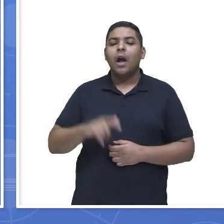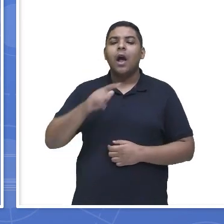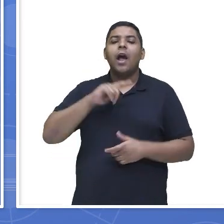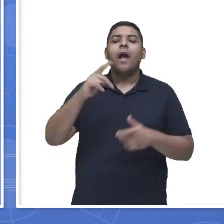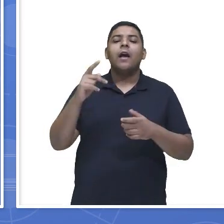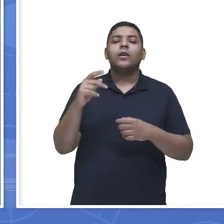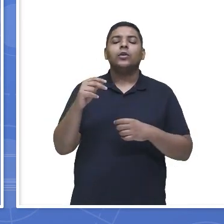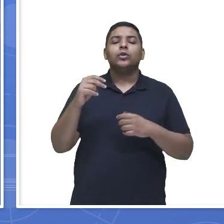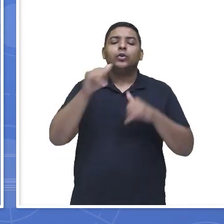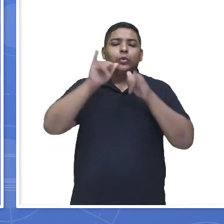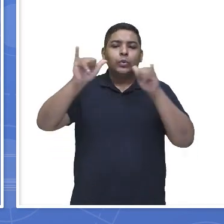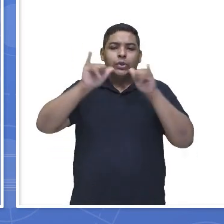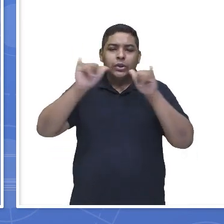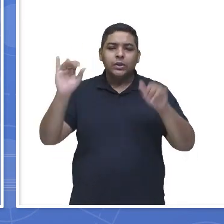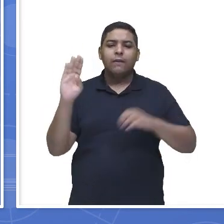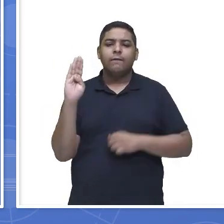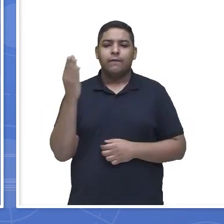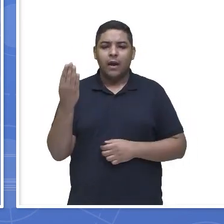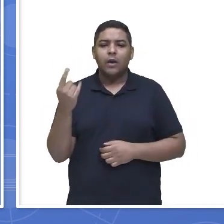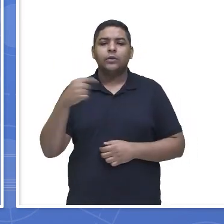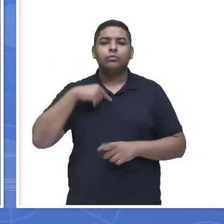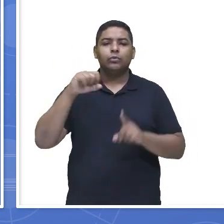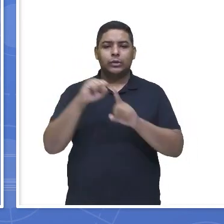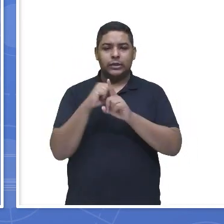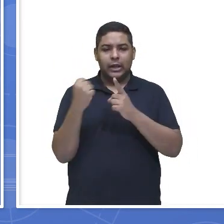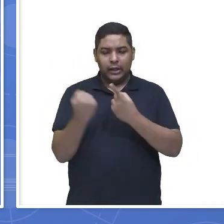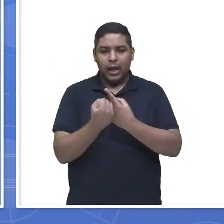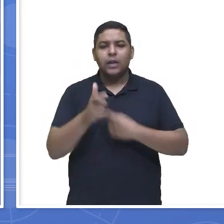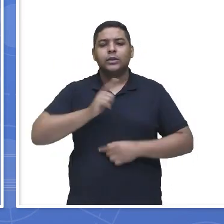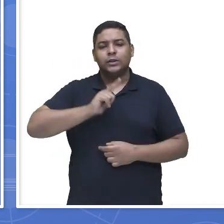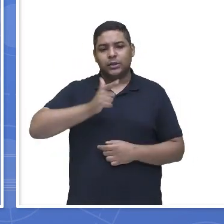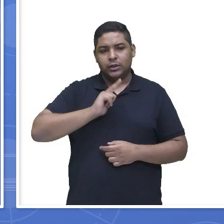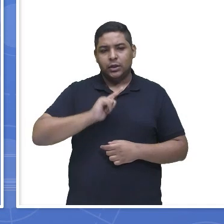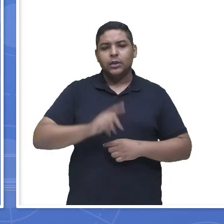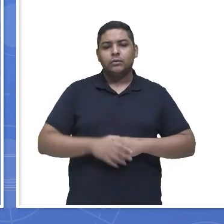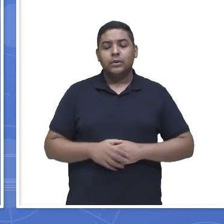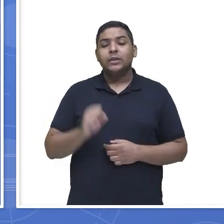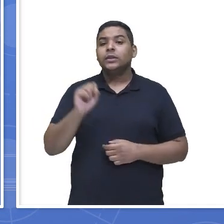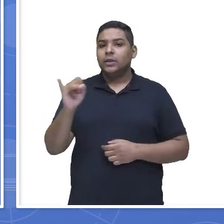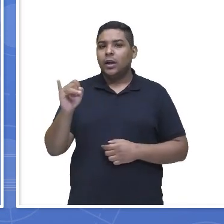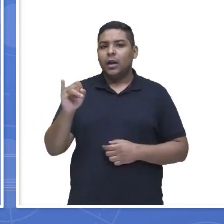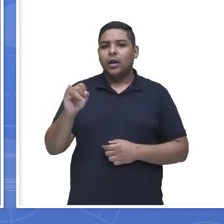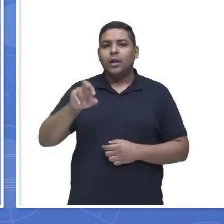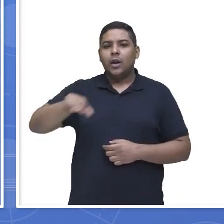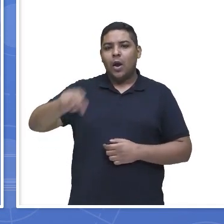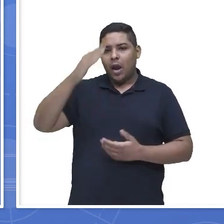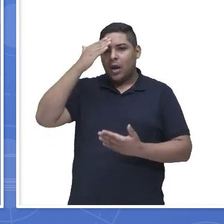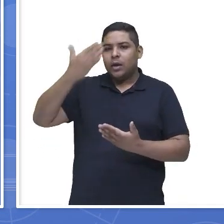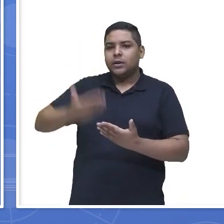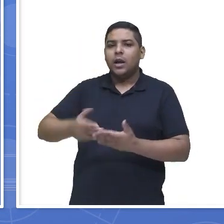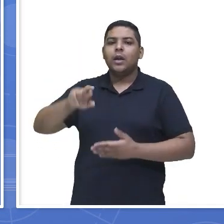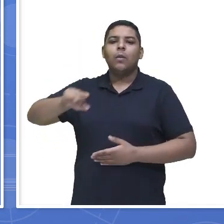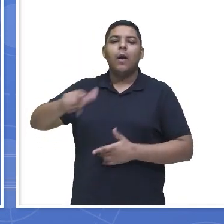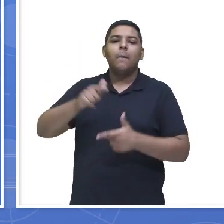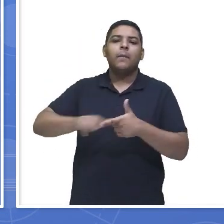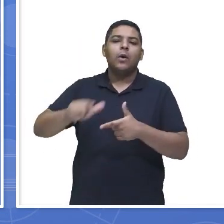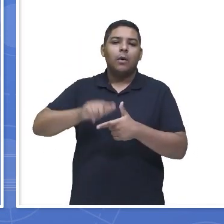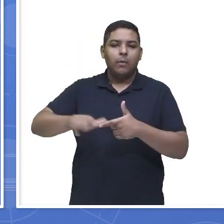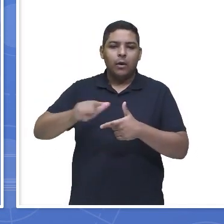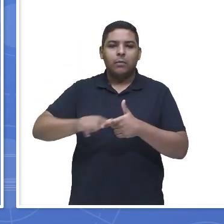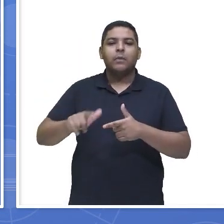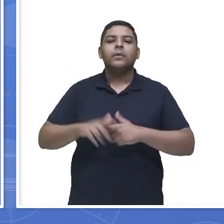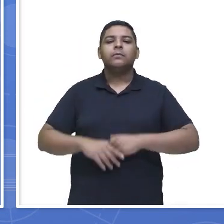news, cada vez mais recorrente em nossa sociedade. Se fôssemos mais céticos, esse não seria um problema tão